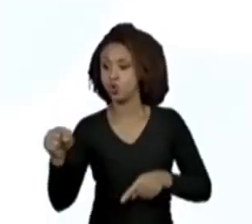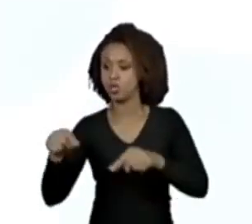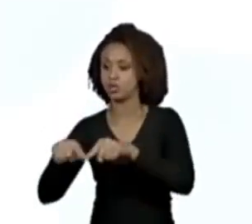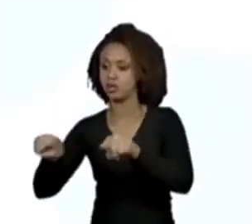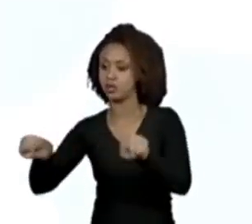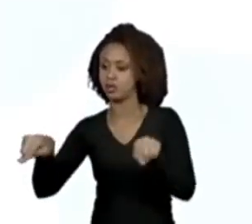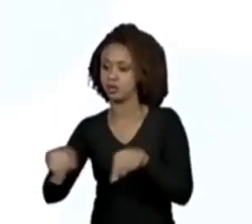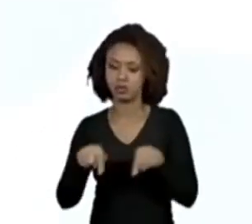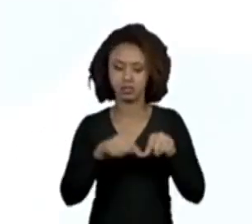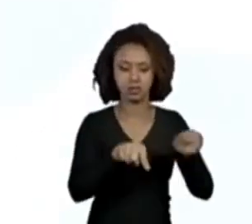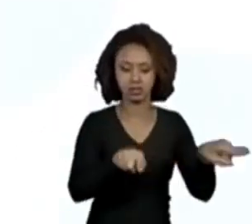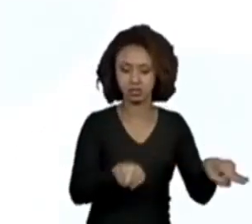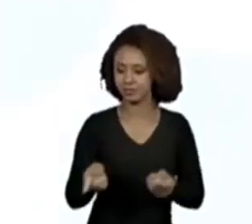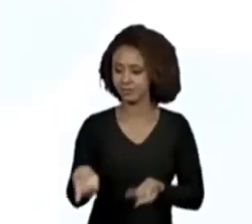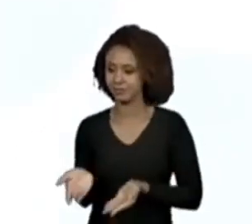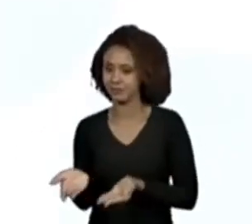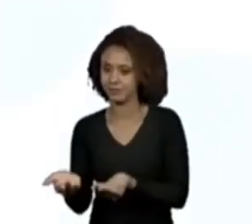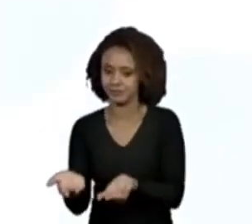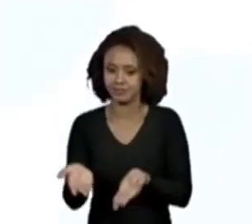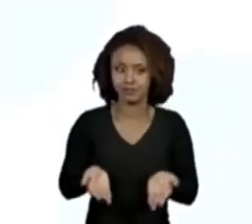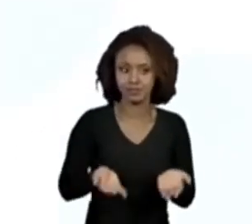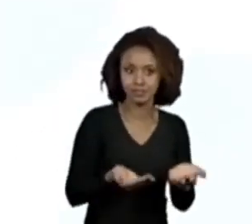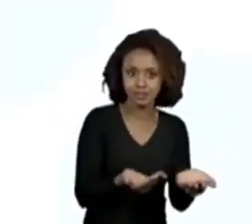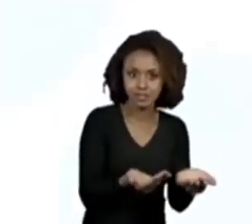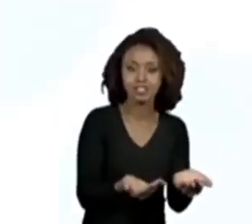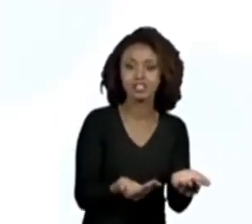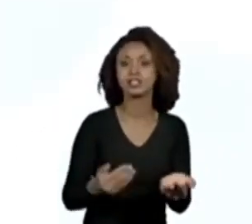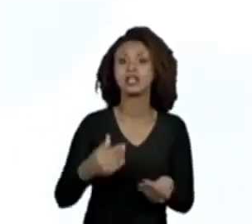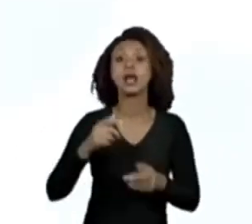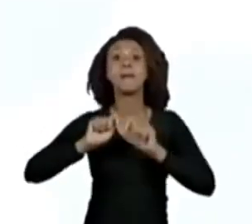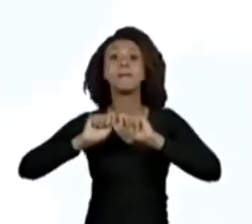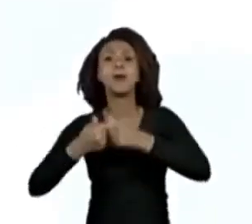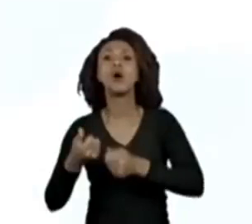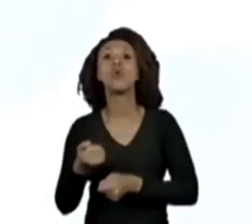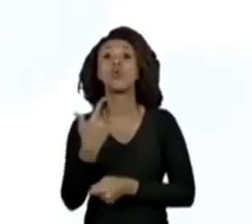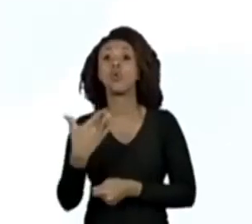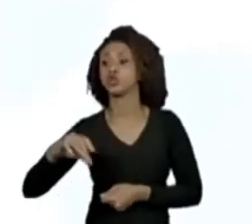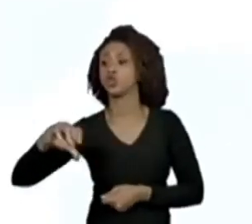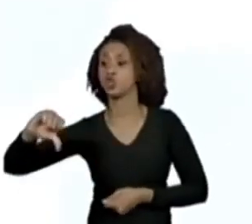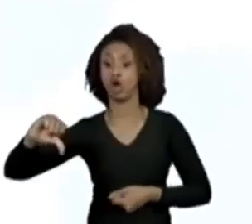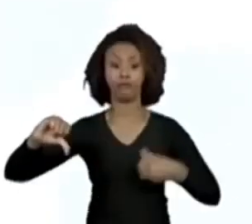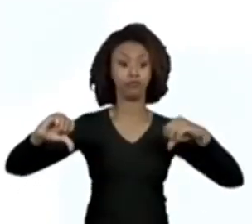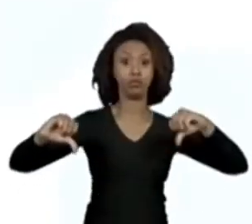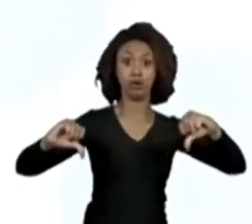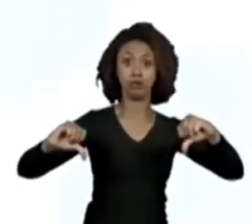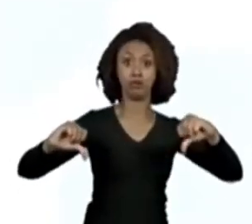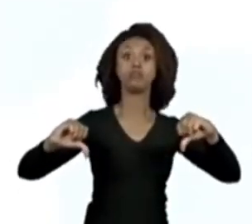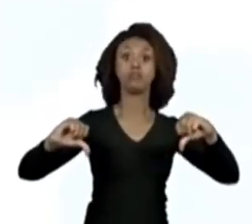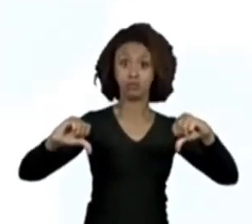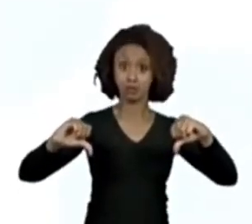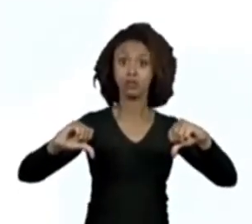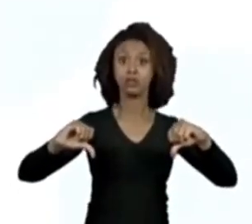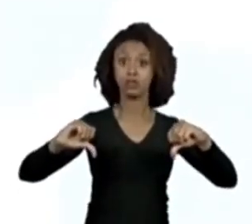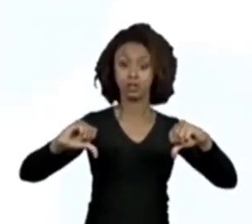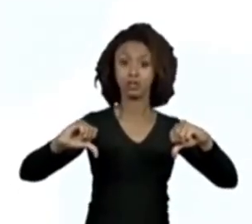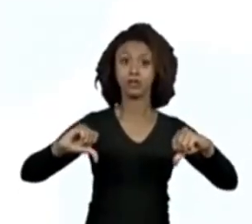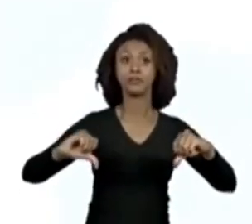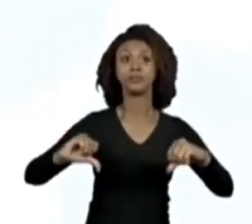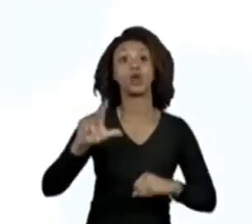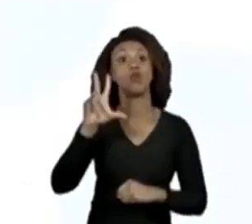9 pães em cada uma. Então, olha só. Dona Clarice preparou